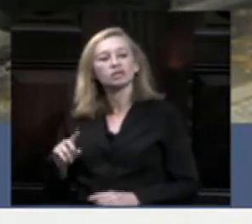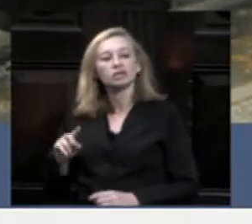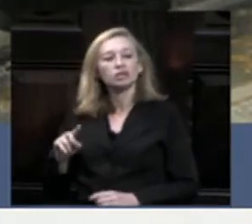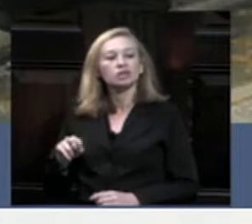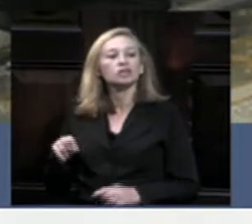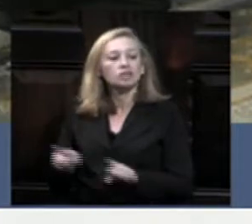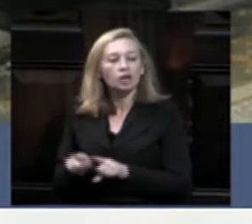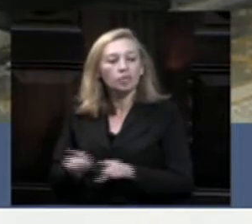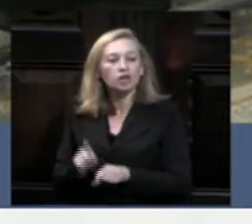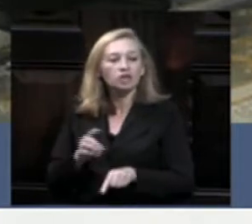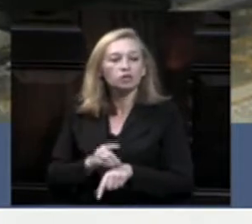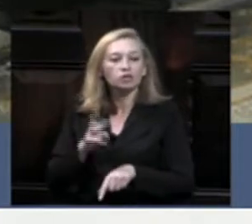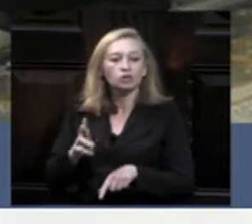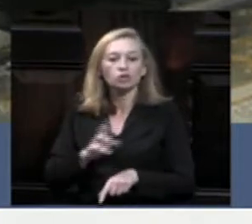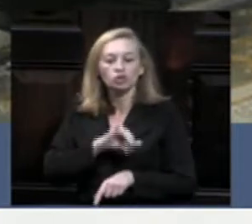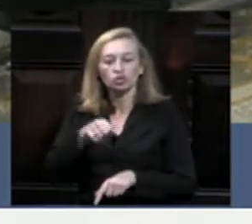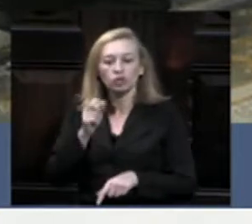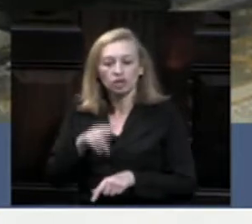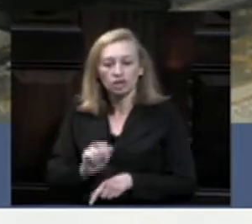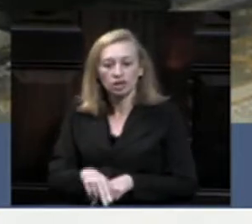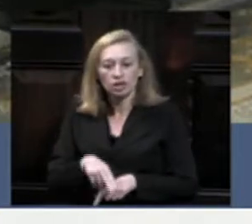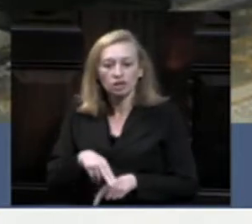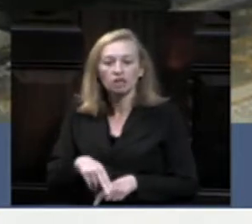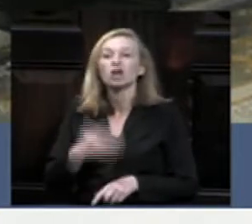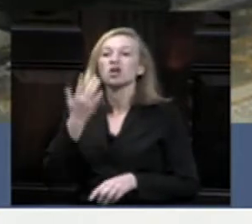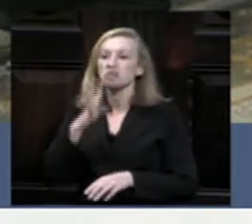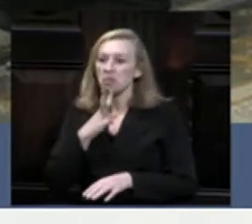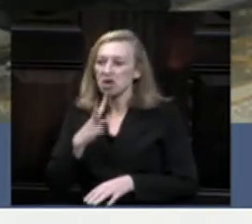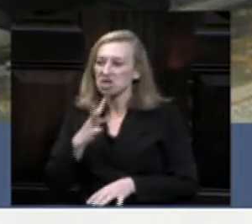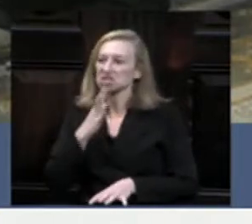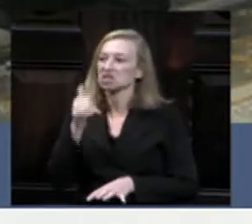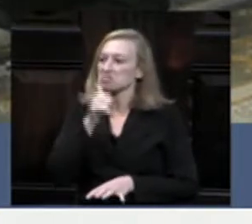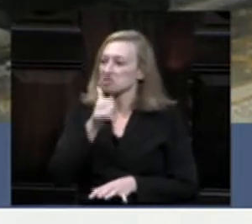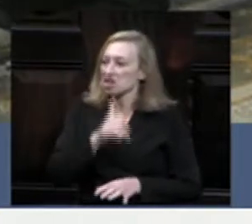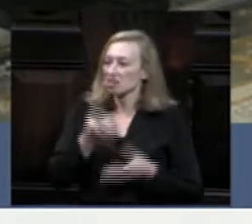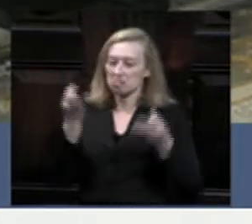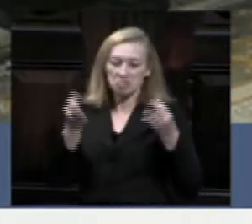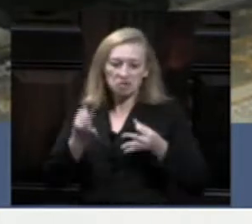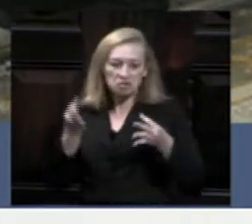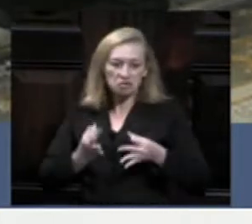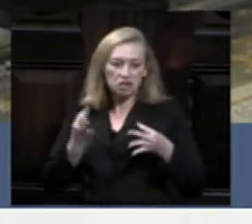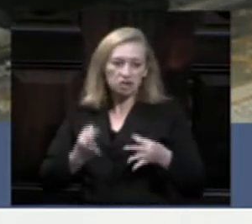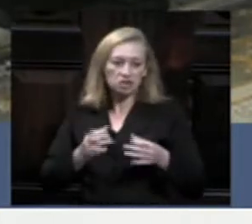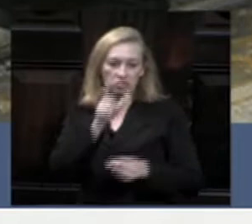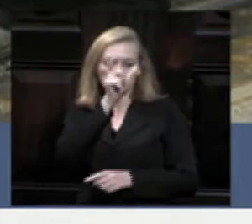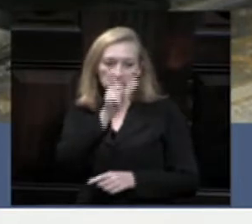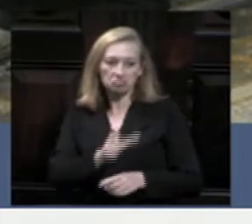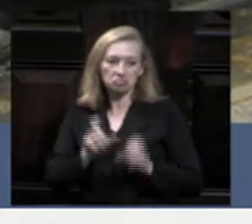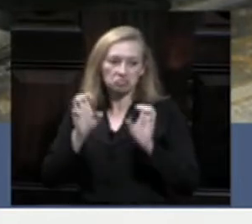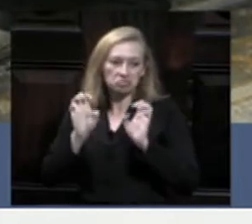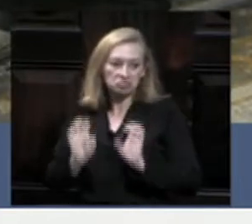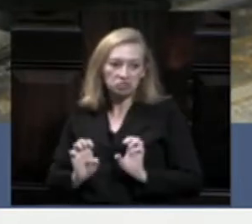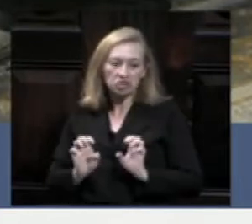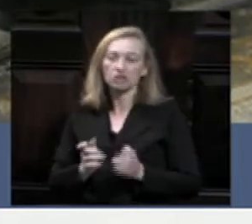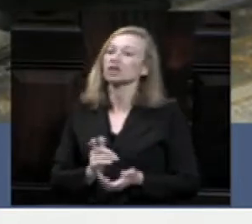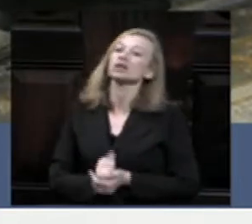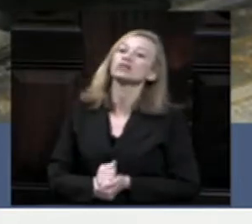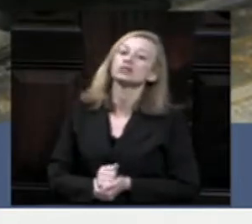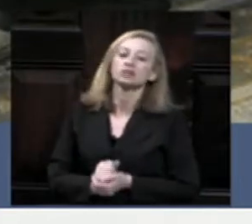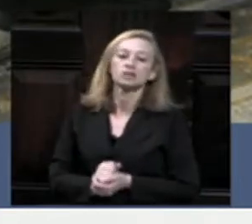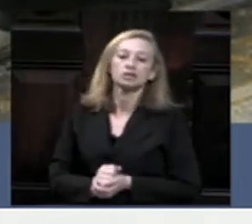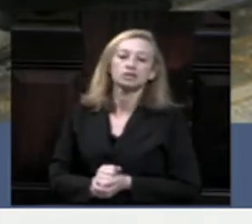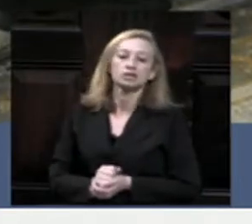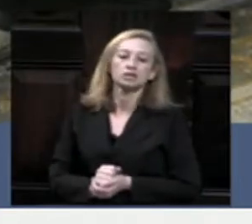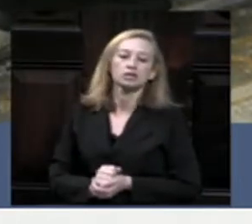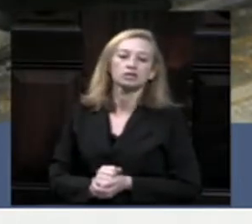deputado Giulianelli, eu a conheço, é uma pessoa íntegra, boa e está sendo vítima de uma perseguição, como tantos outros foram. É